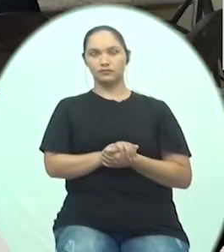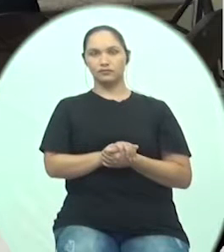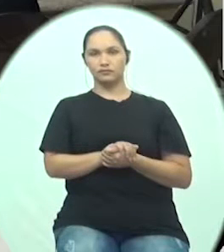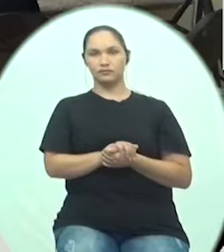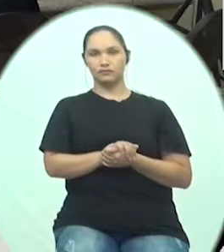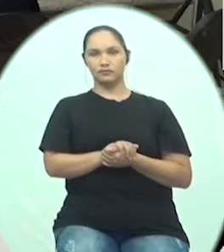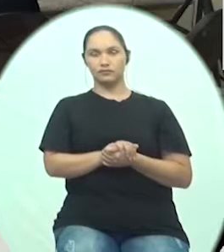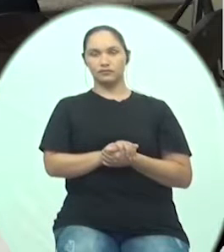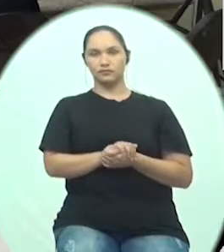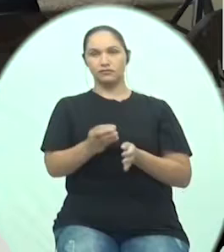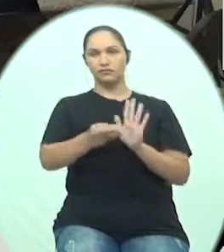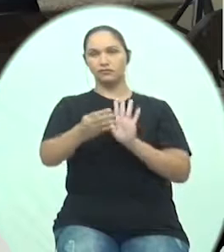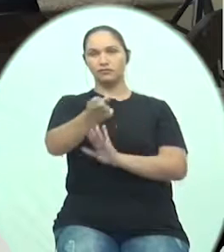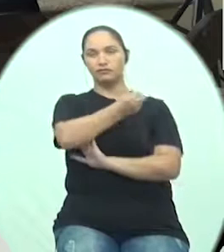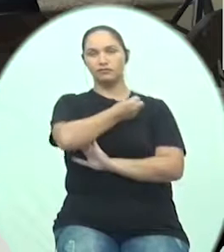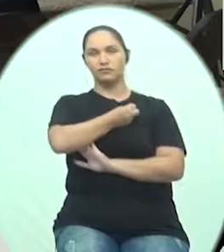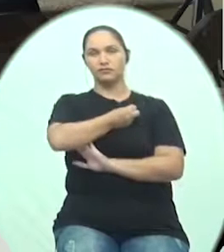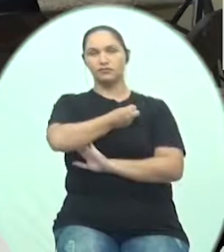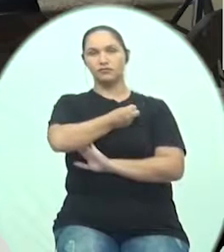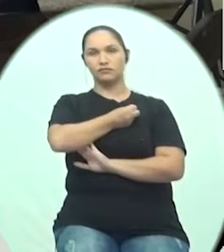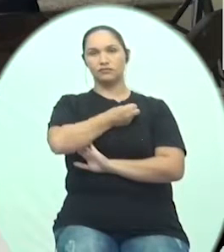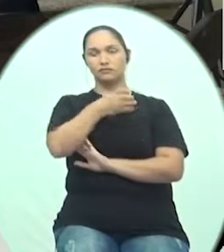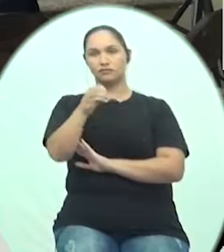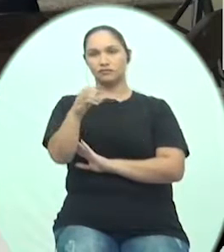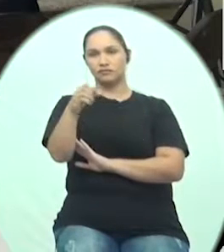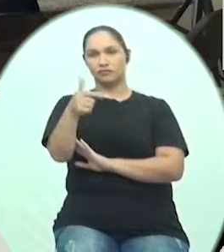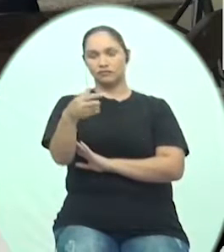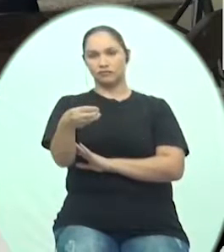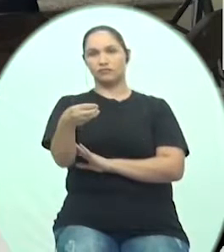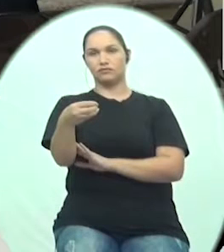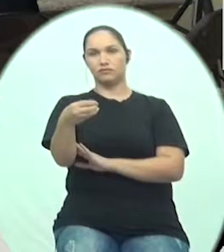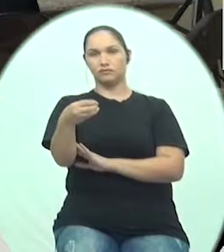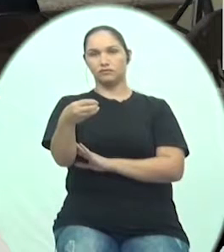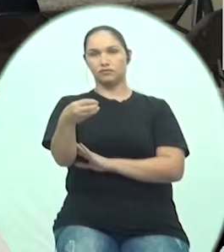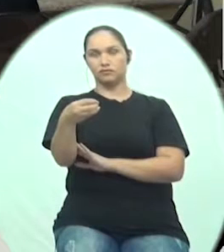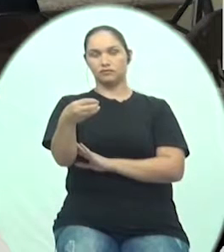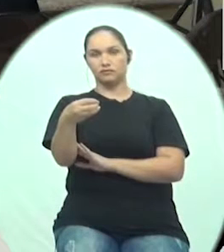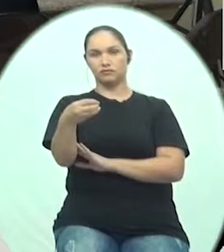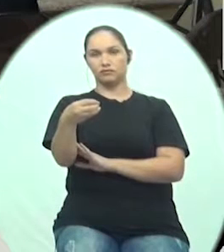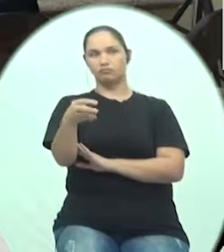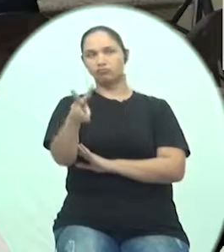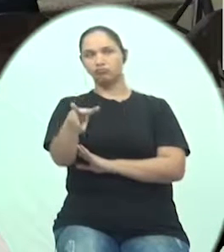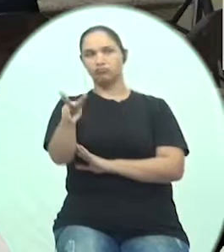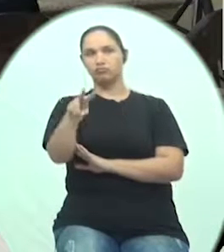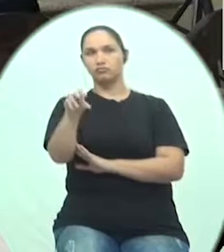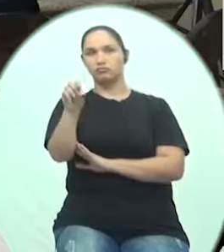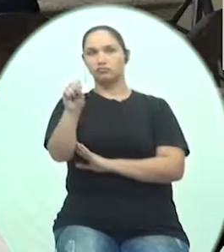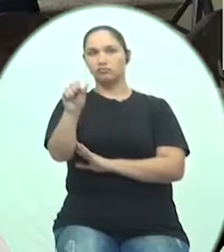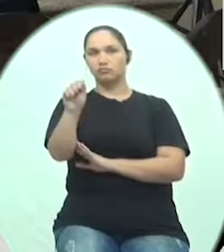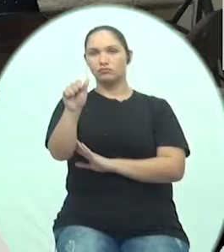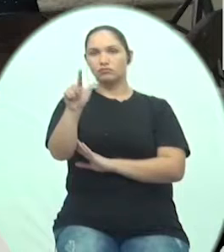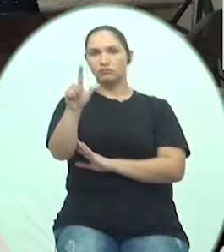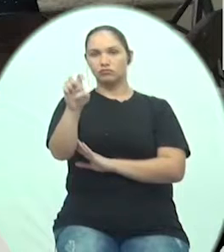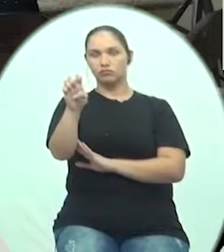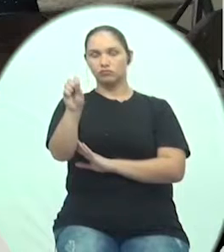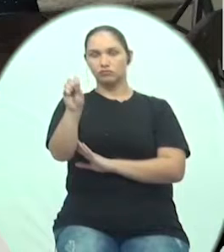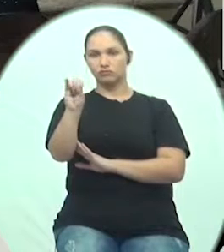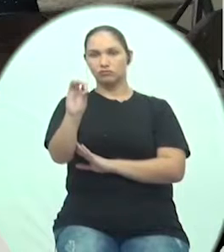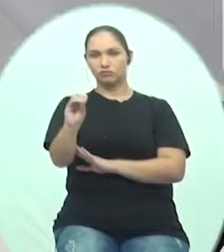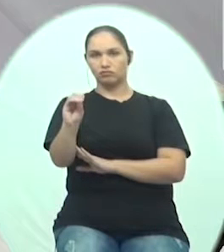Silva indicação número 020/2020 autor Vereador salé Lima